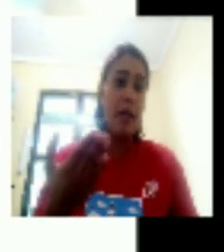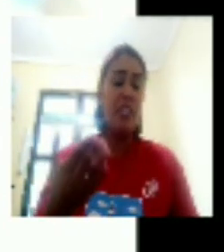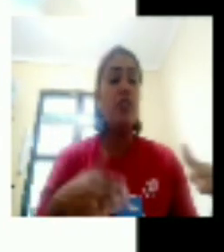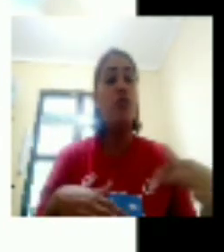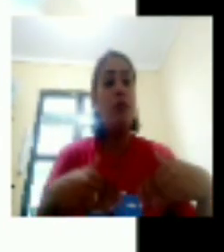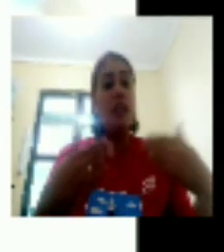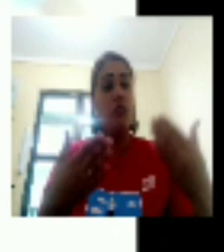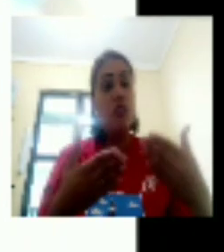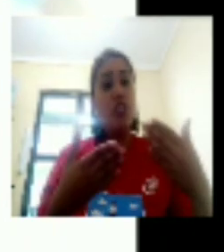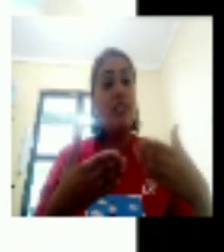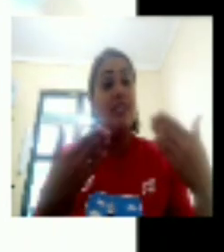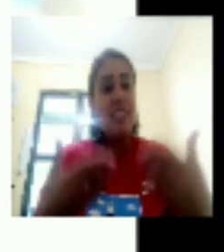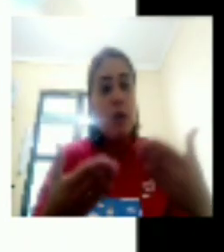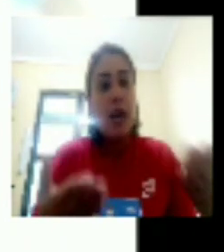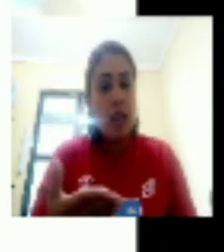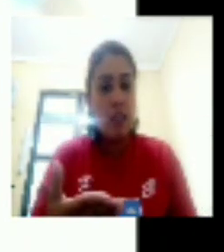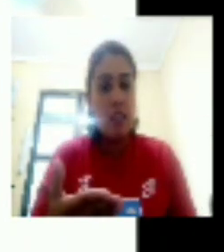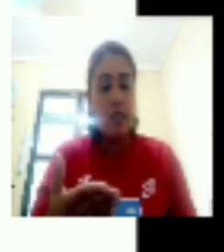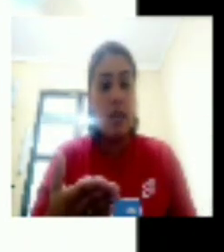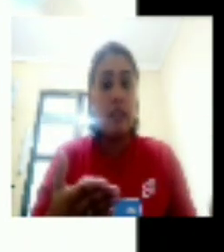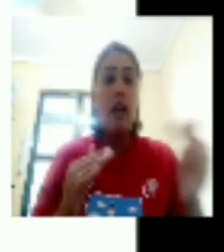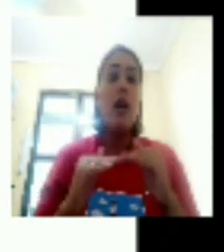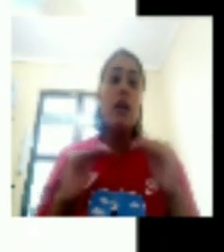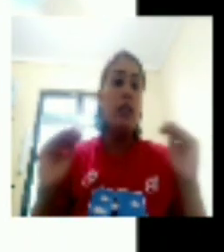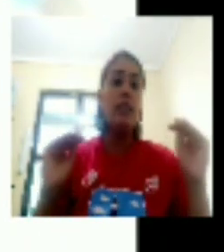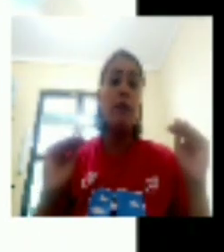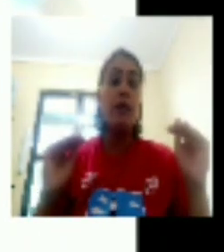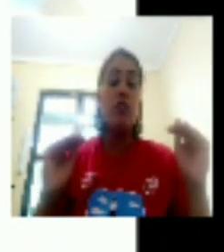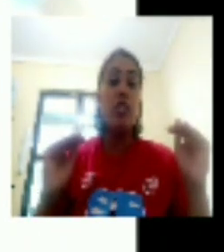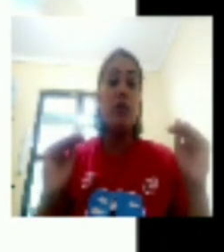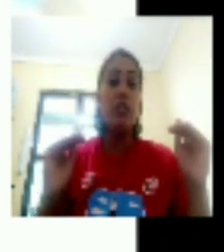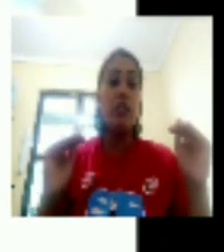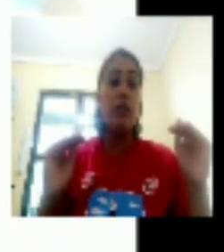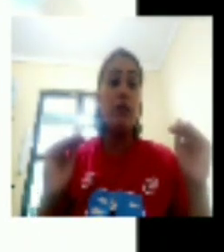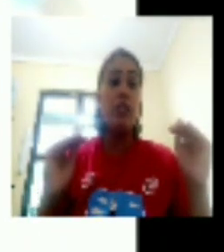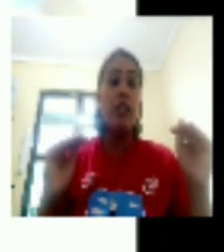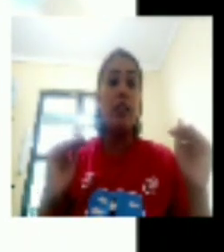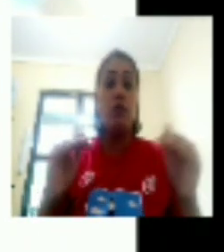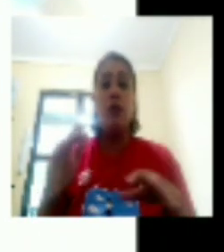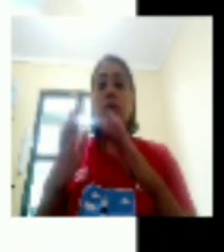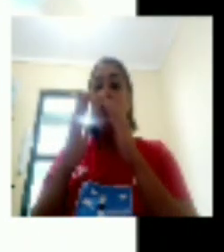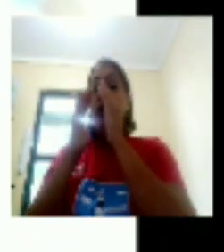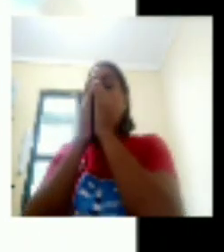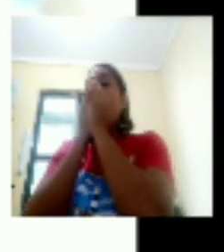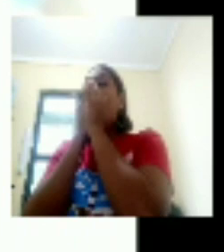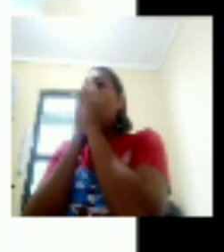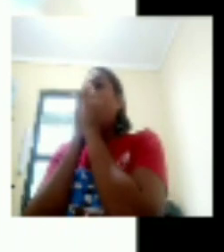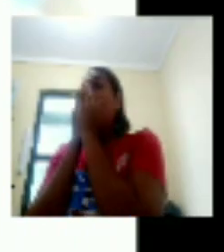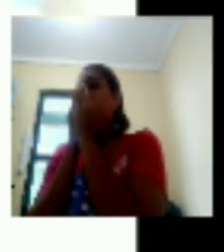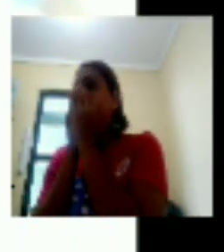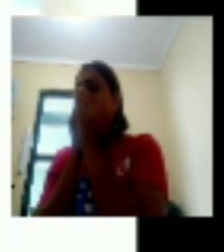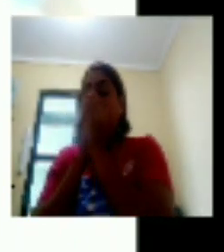trabalhadores formais, os trabalhadores que tinham a carteira assinada, e também os que não tinham nenhum direito.